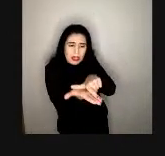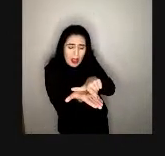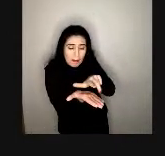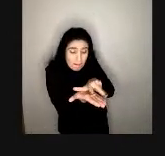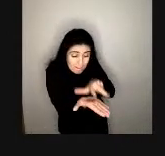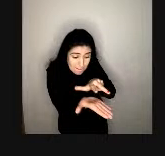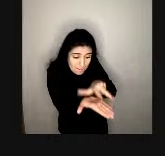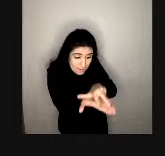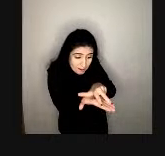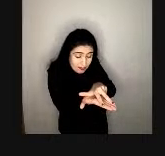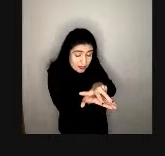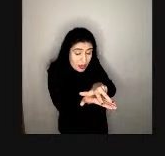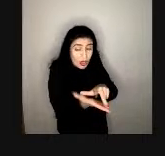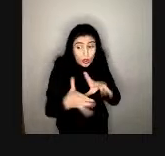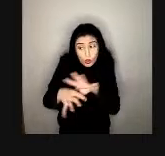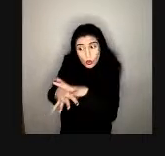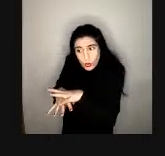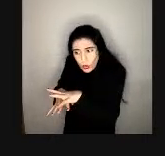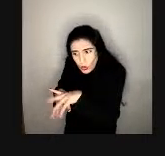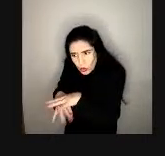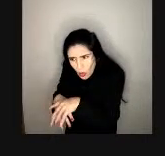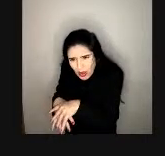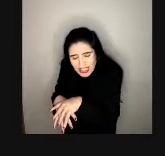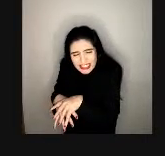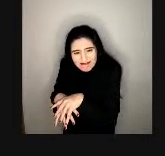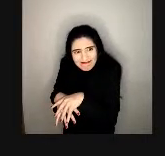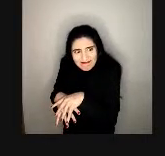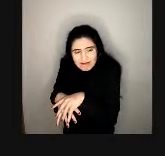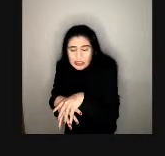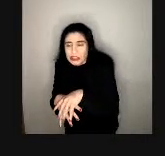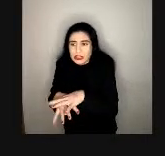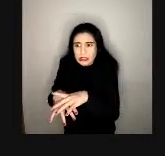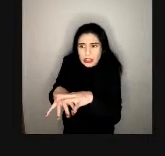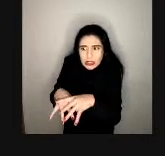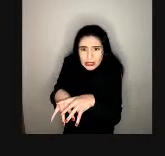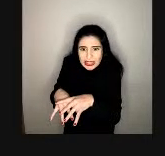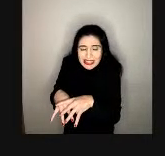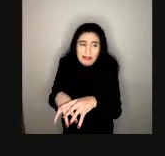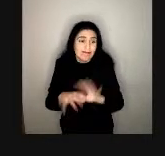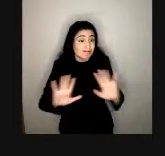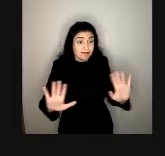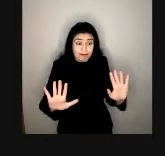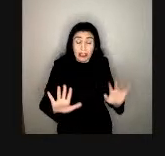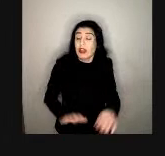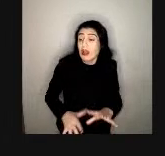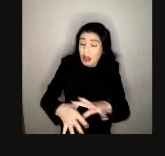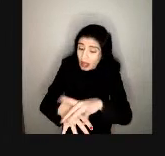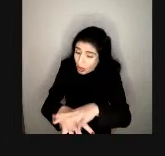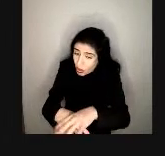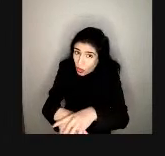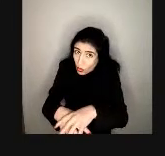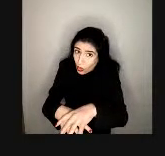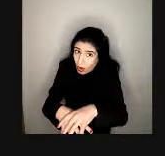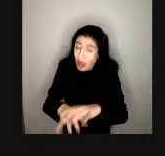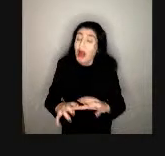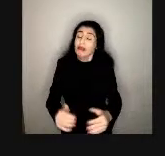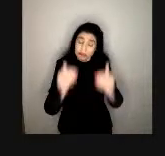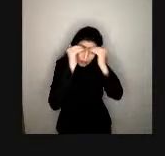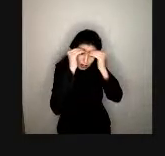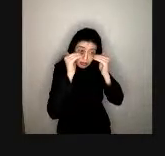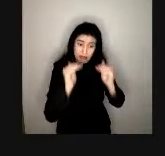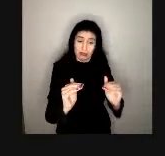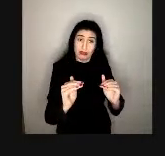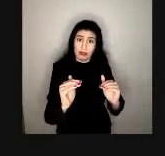doença como resultado de uma atitude passiva. O paciente não foi escolhido à toa, é preciso ficar quietinho e obedecer. Mas